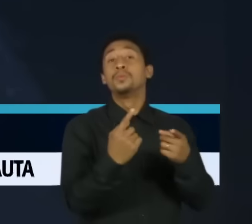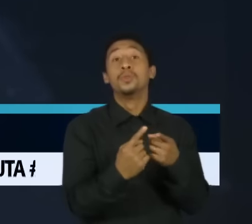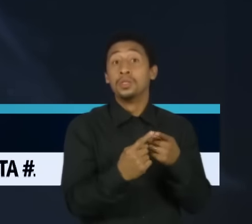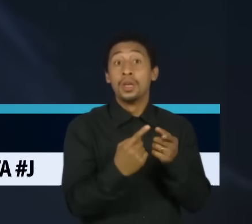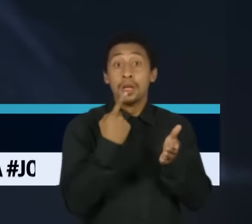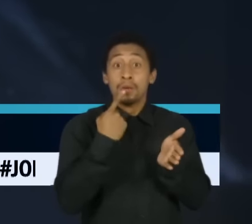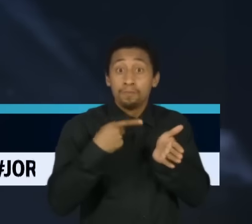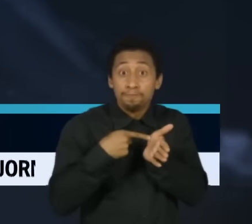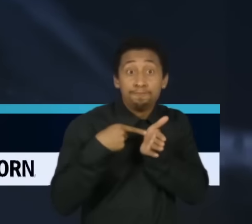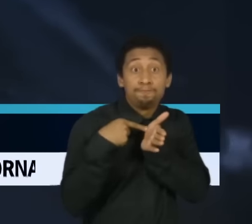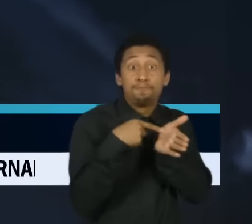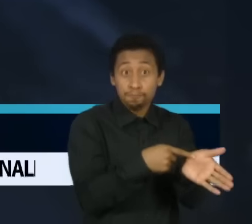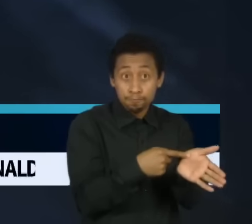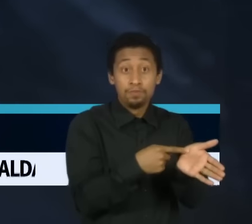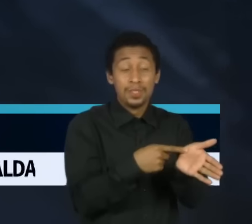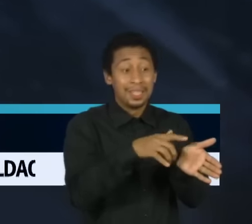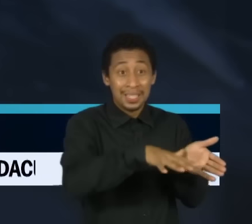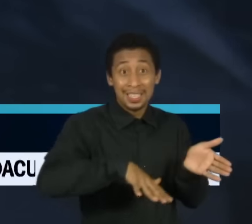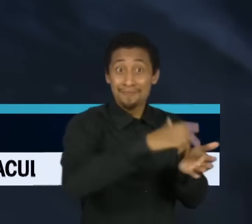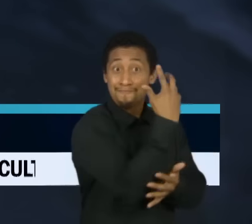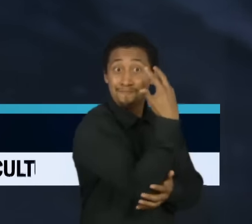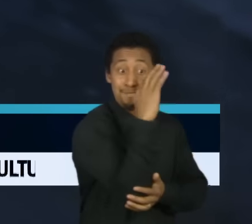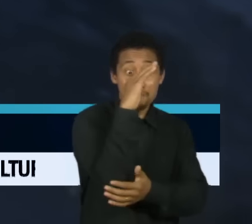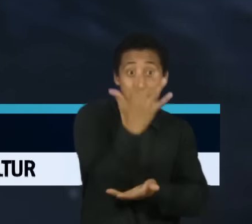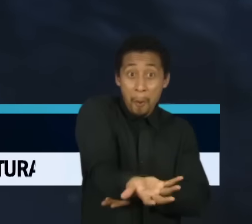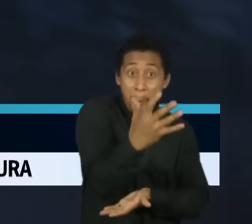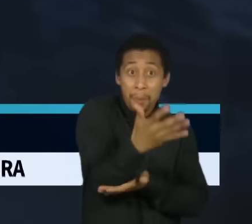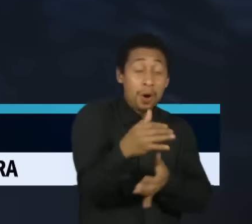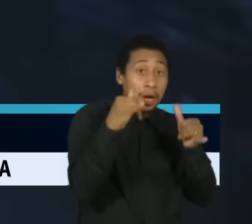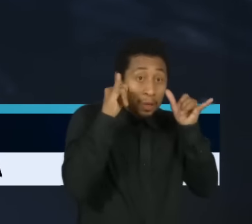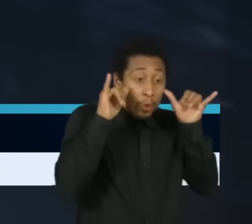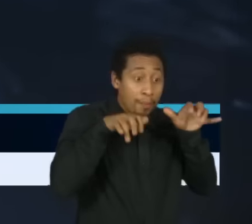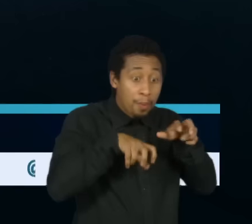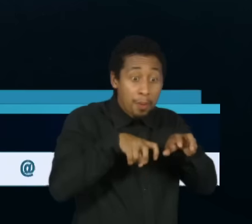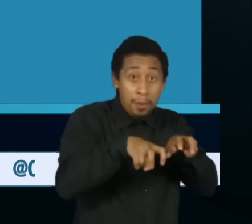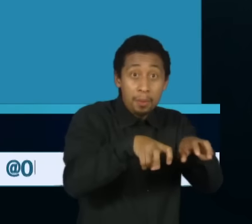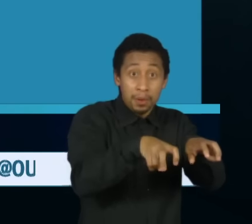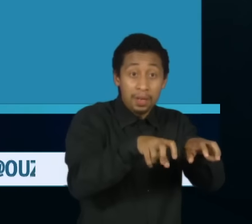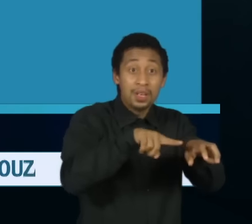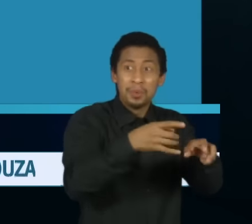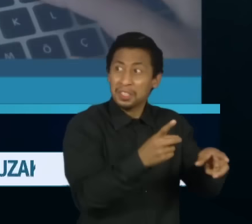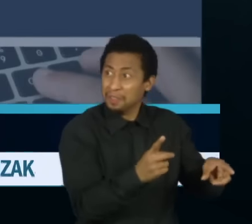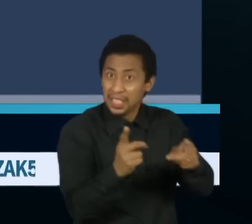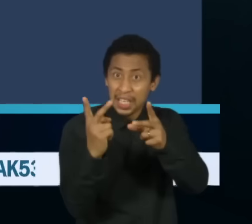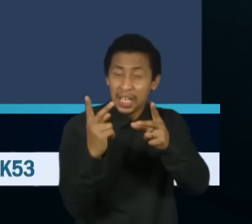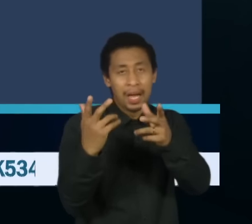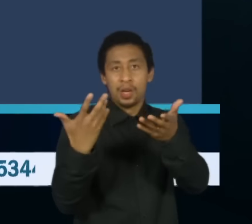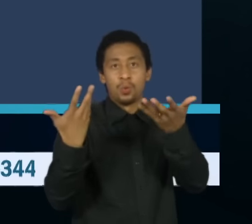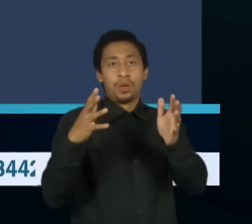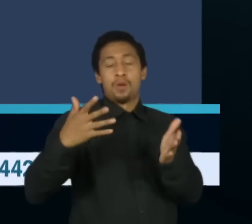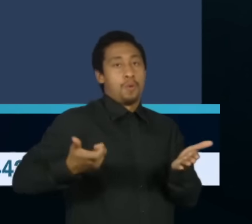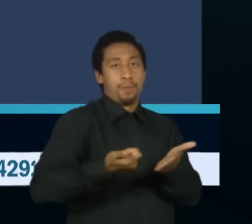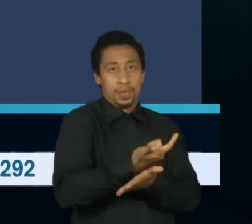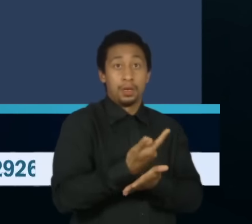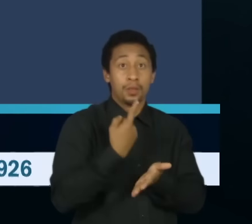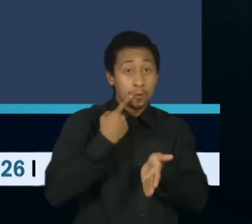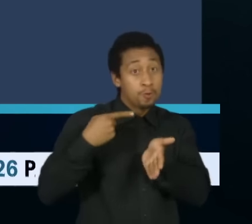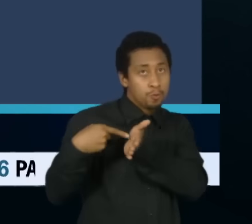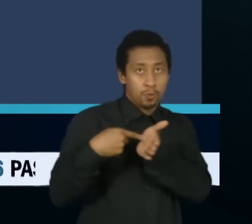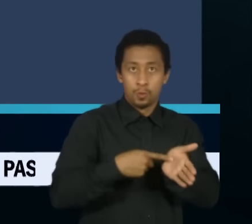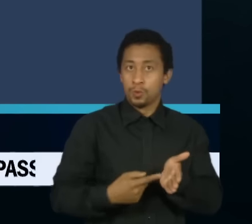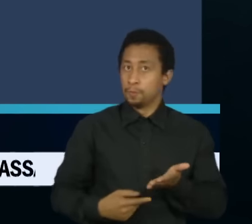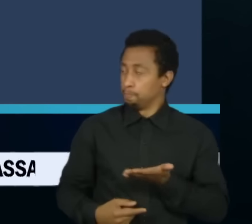produto exportado teria ligação com o desmatamento ilegal da Amazônia. As denúncias foram feitas pelas ONGs